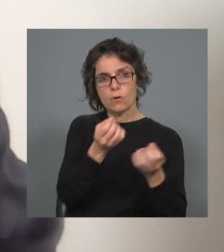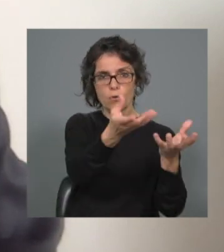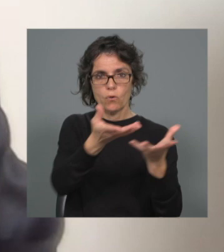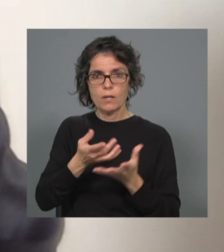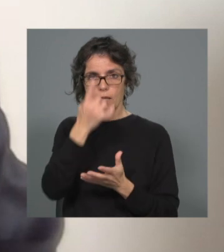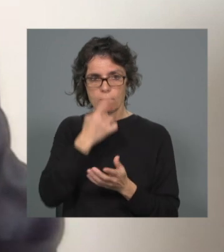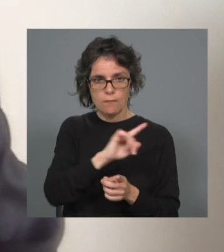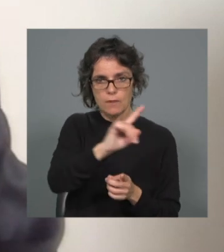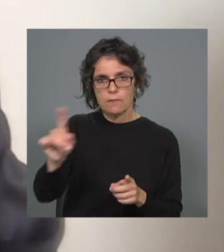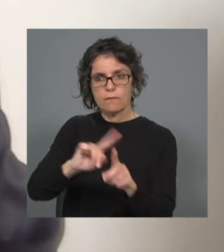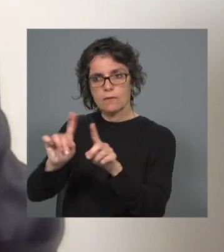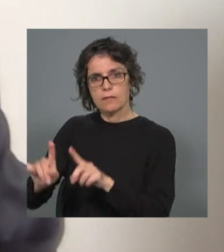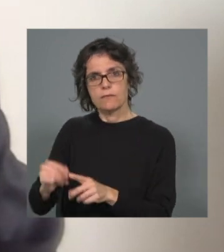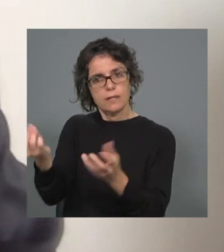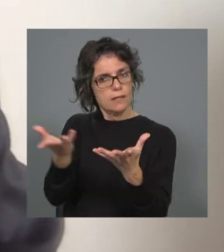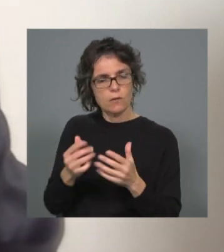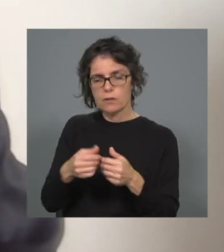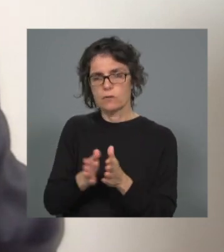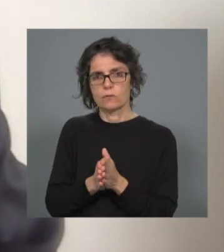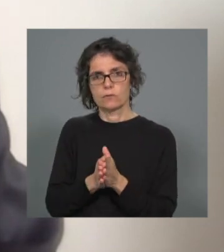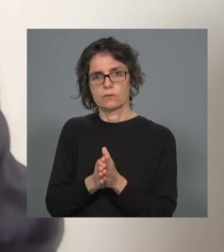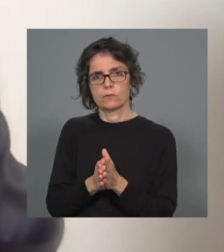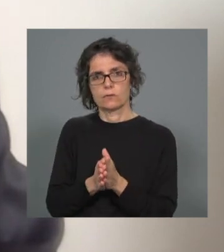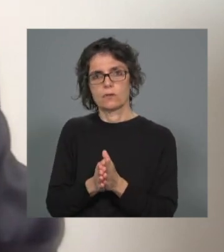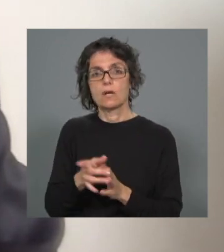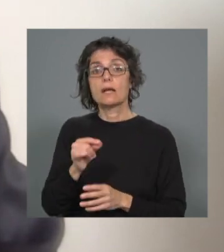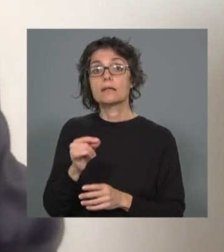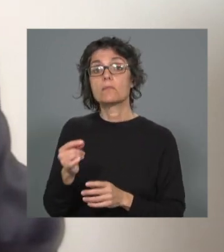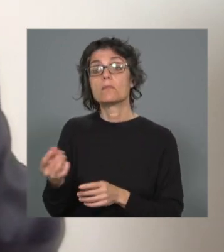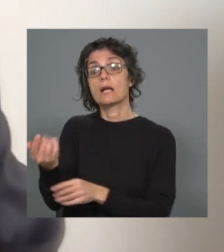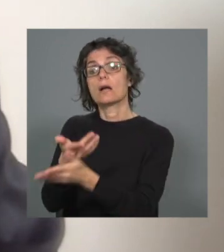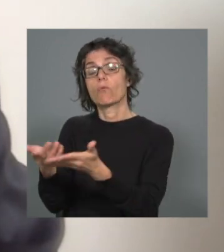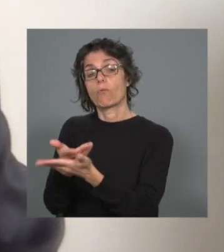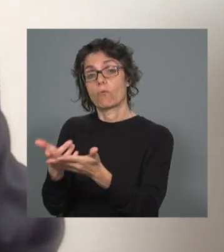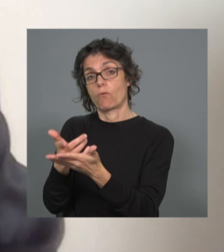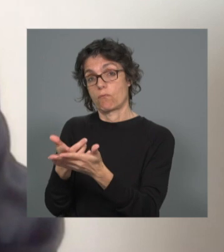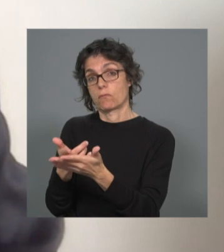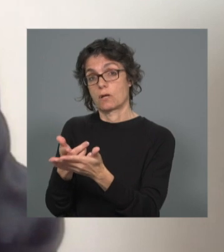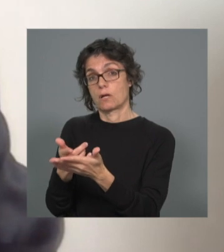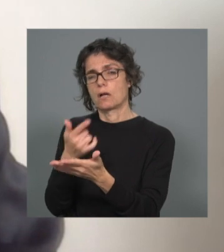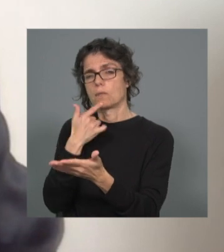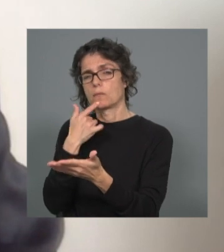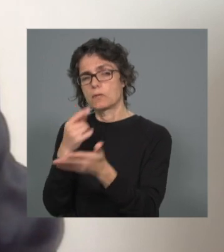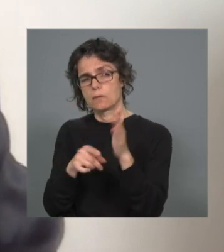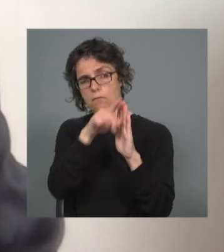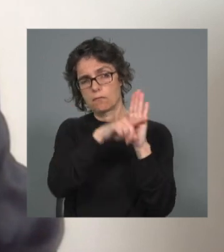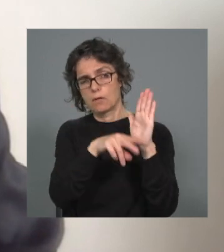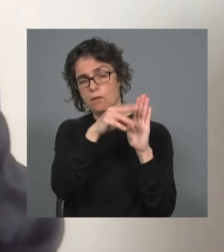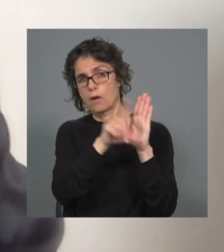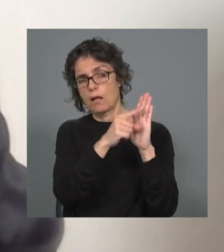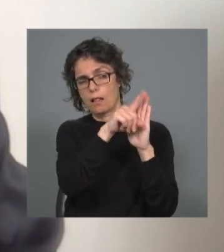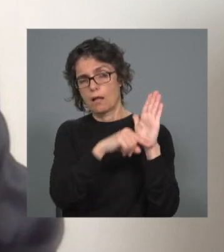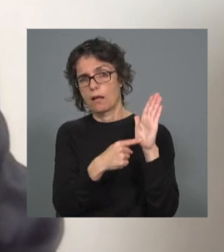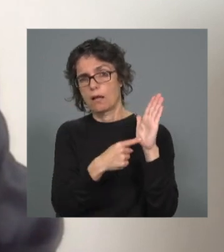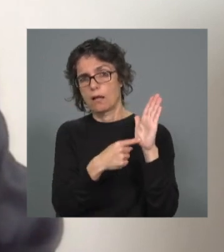aqui todo um bom processo, mesmo económico. Temos de ver se as leis, as normas que saem da Assembleia